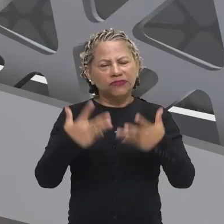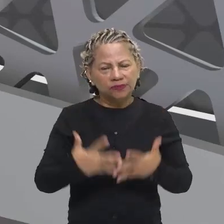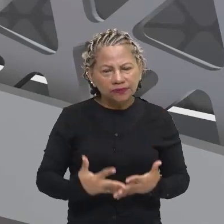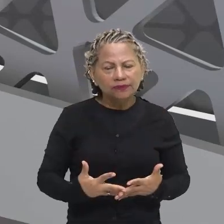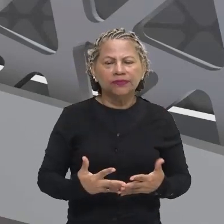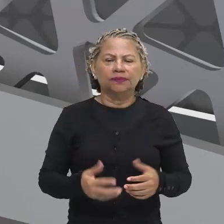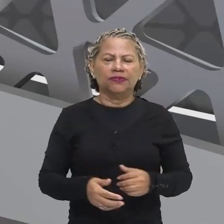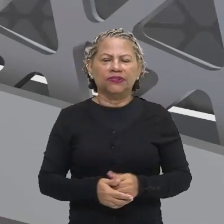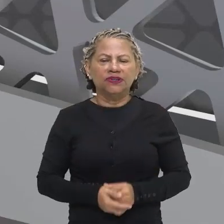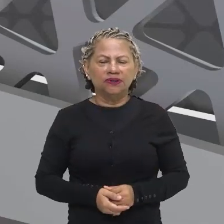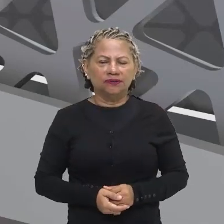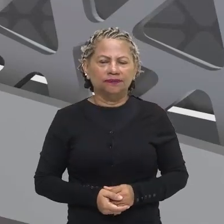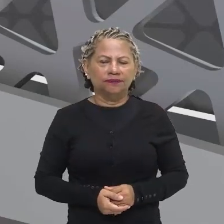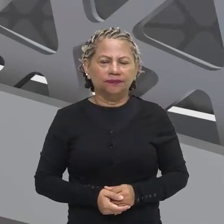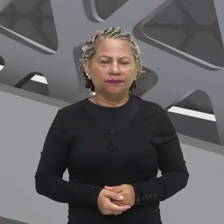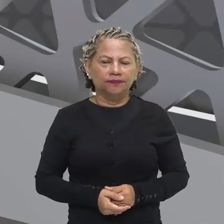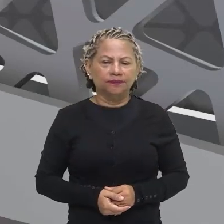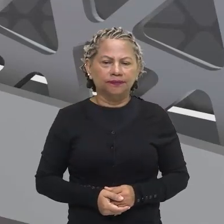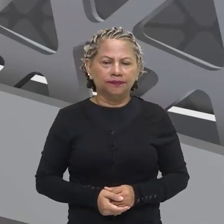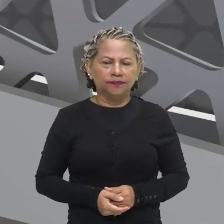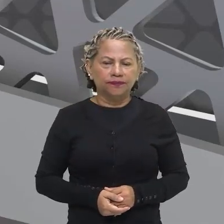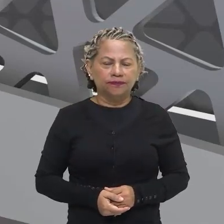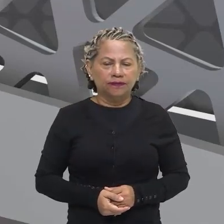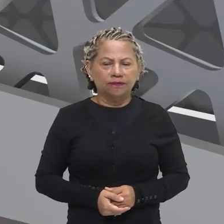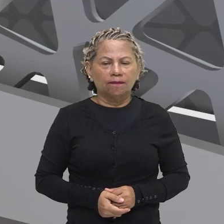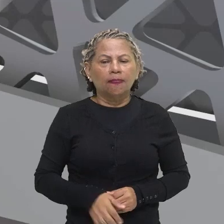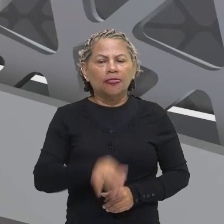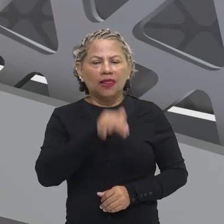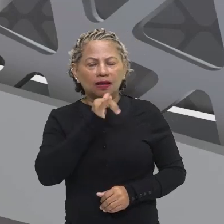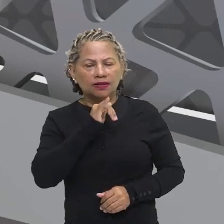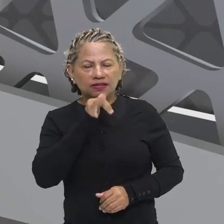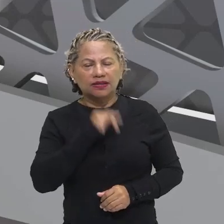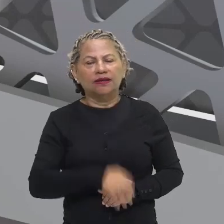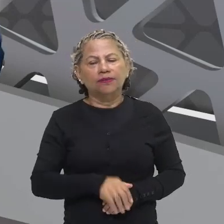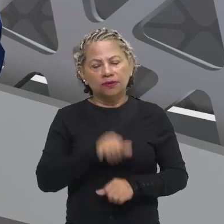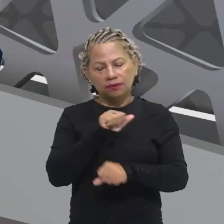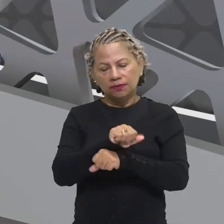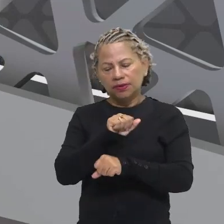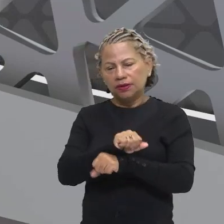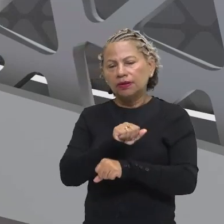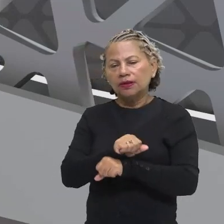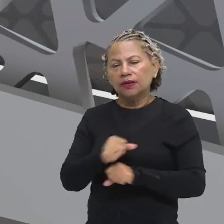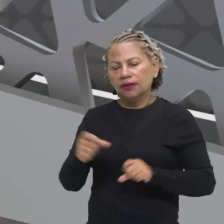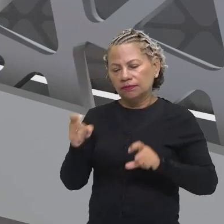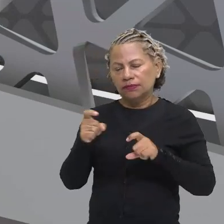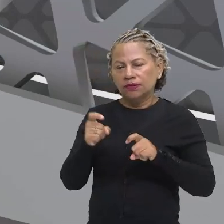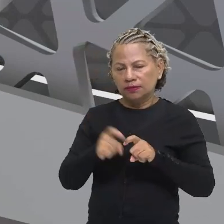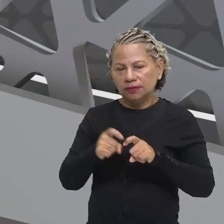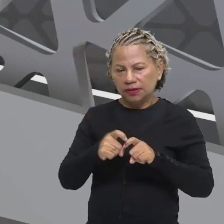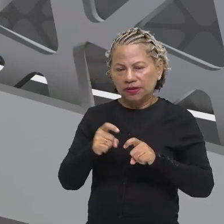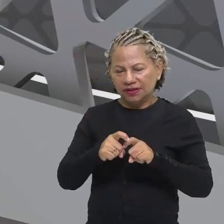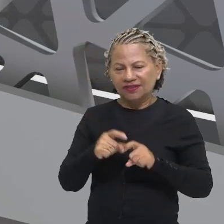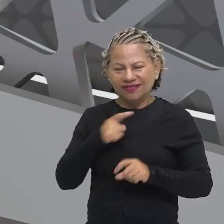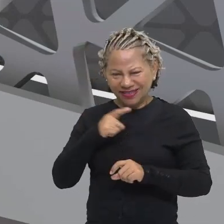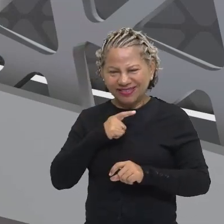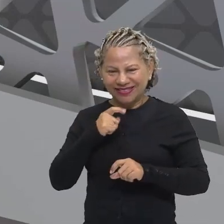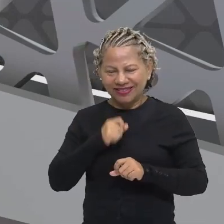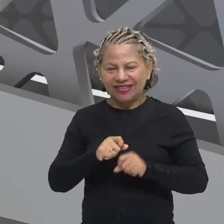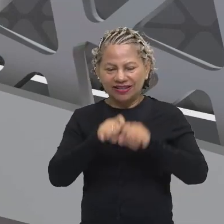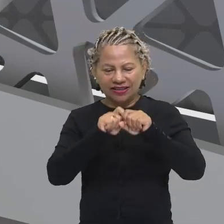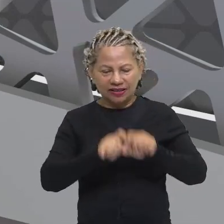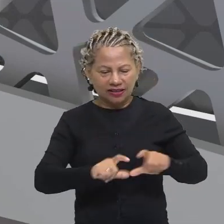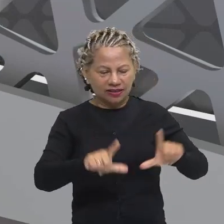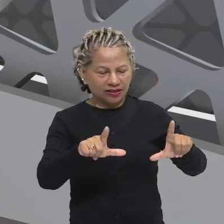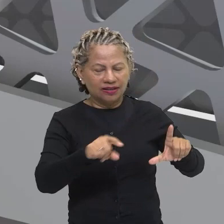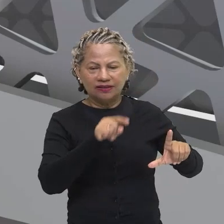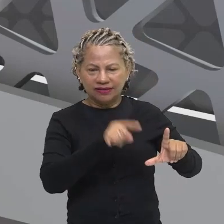que a gente pode exemplificar. Eu estava aguardando uma consulta dessas que são online, né, pelo plano